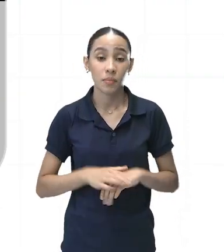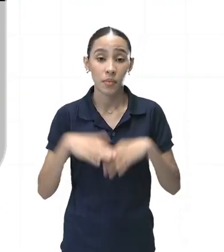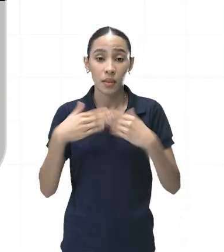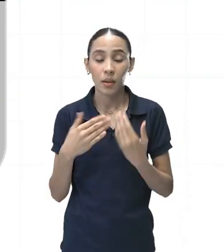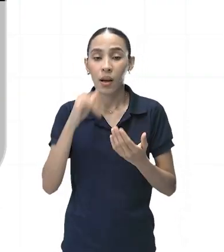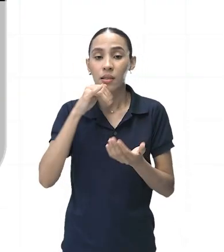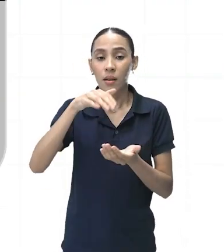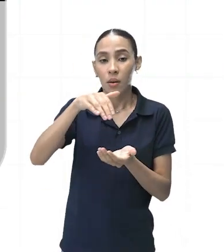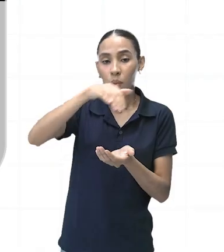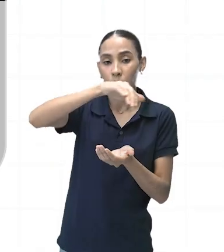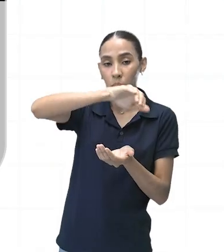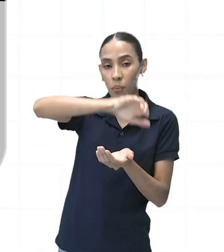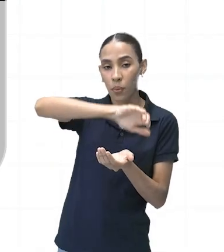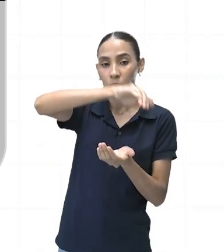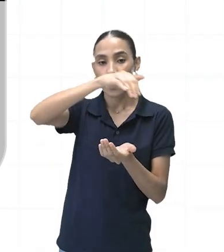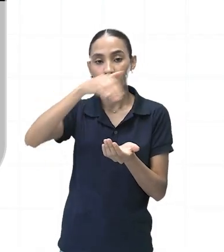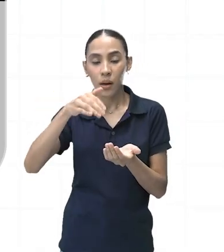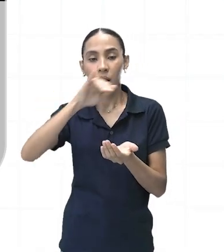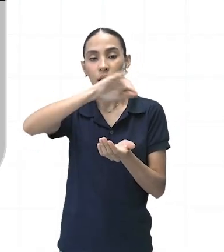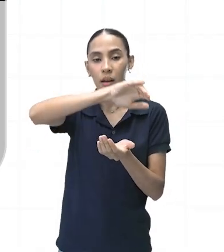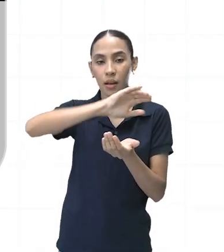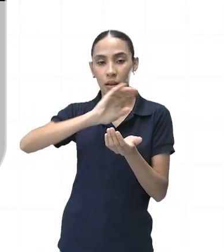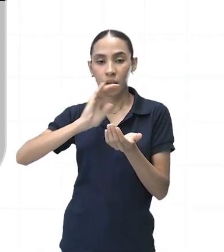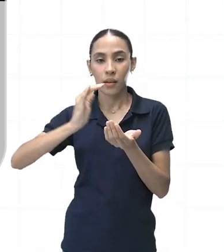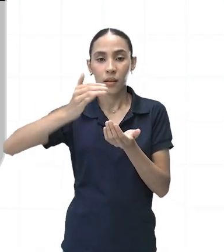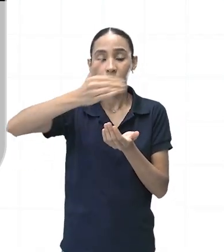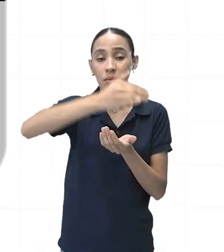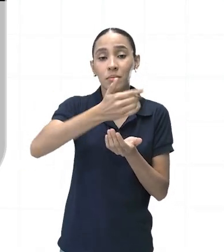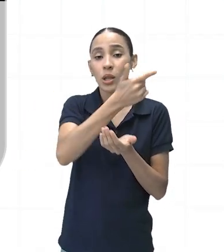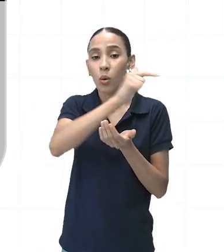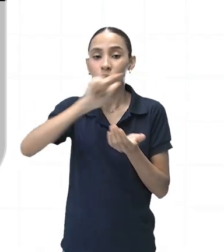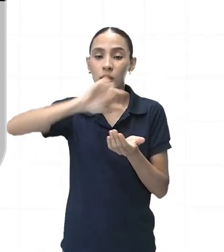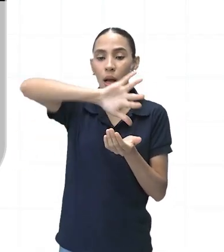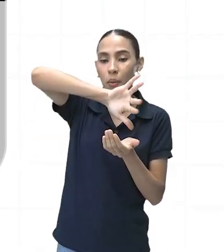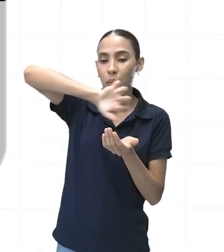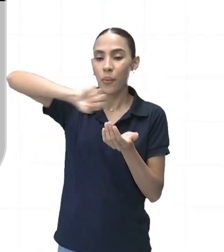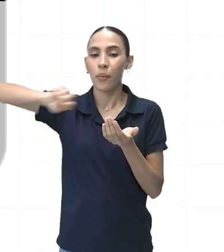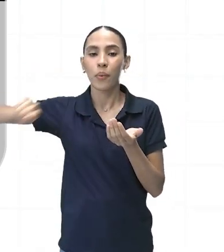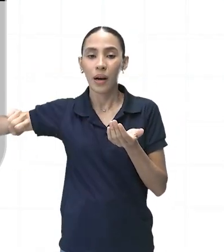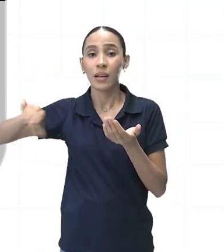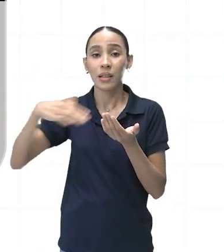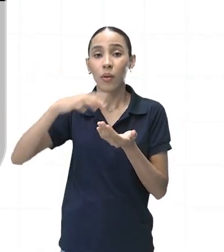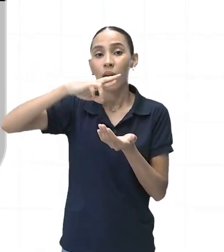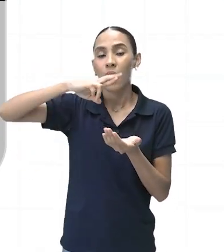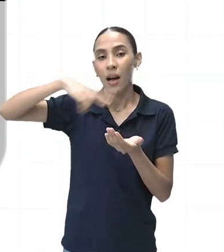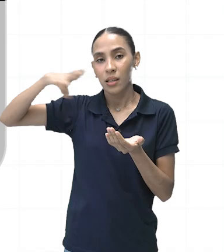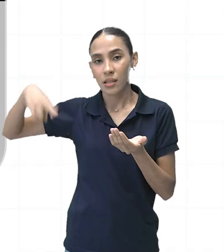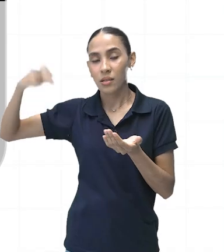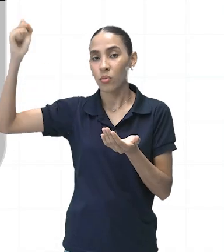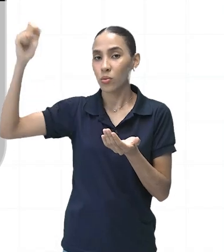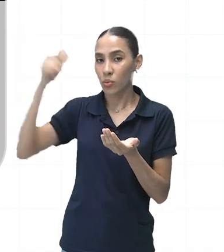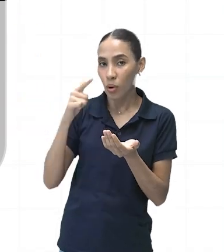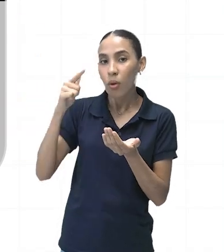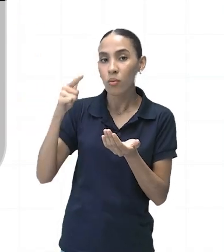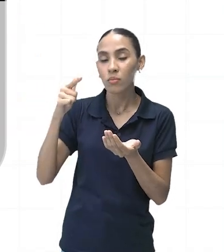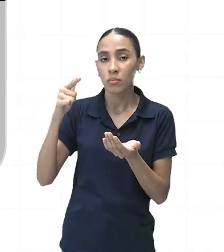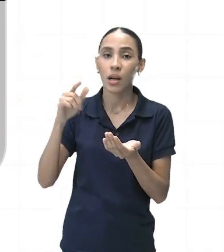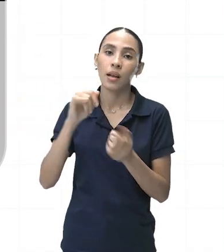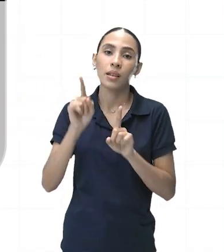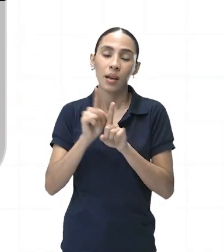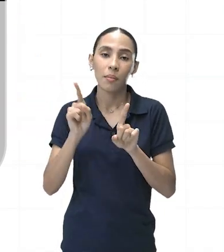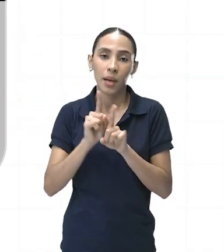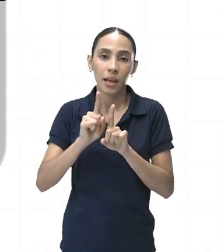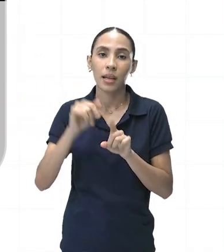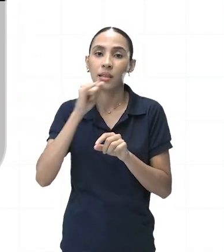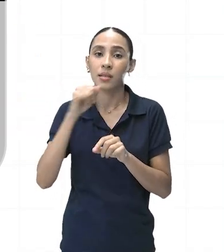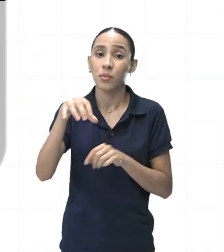nossa atmosfera seria levada por esses ventos solares e aí as radiações provenientes do Sol, bem como